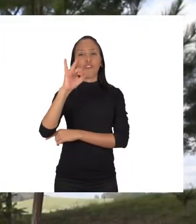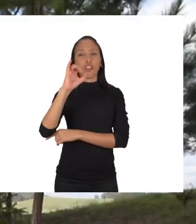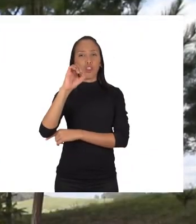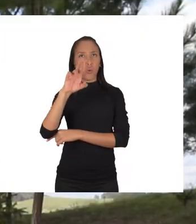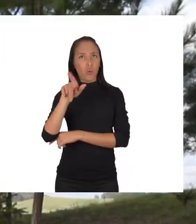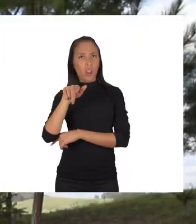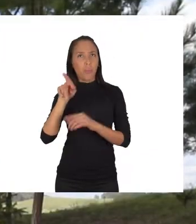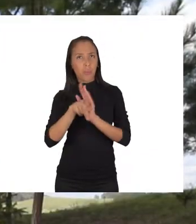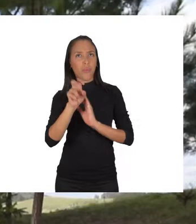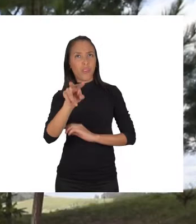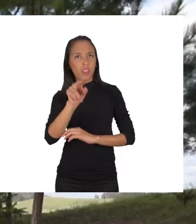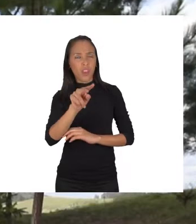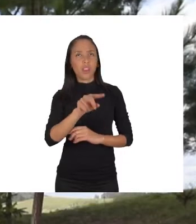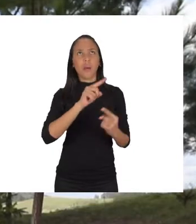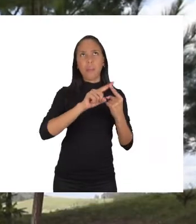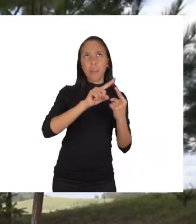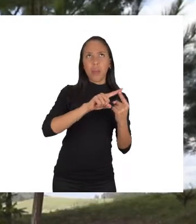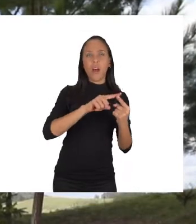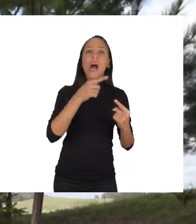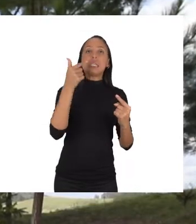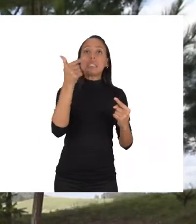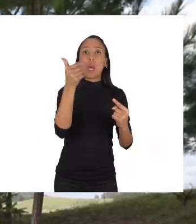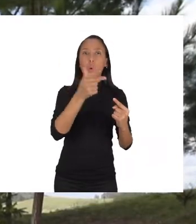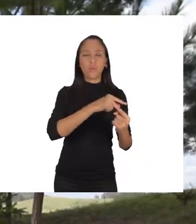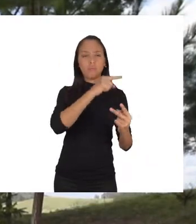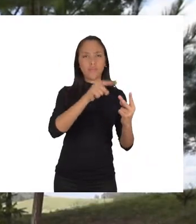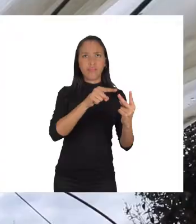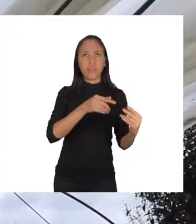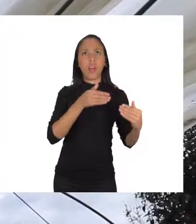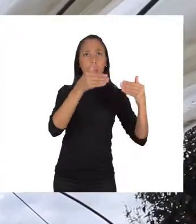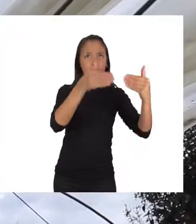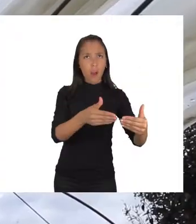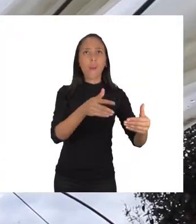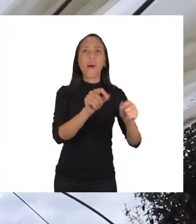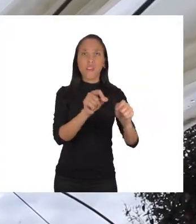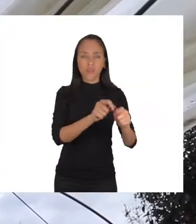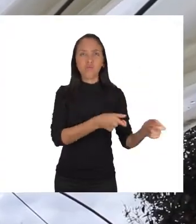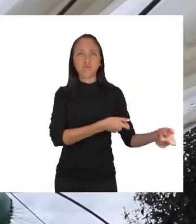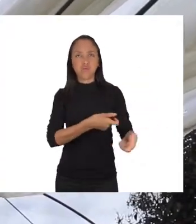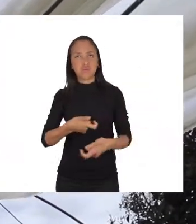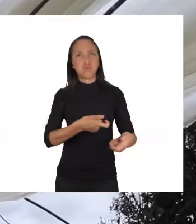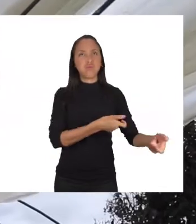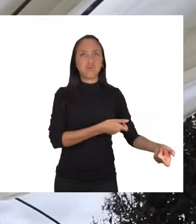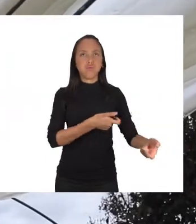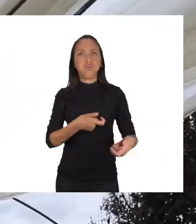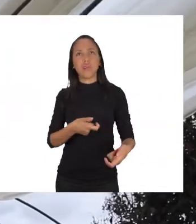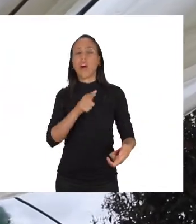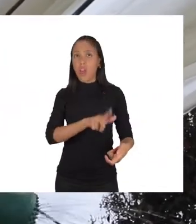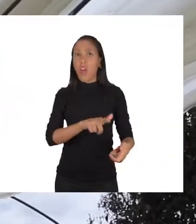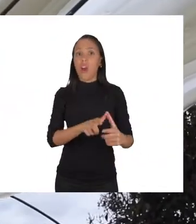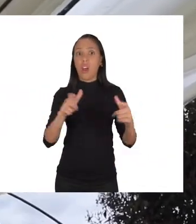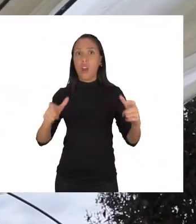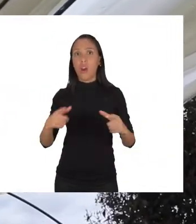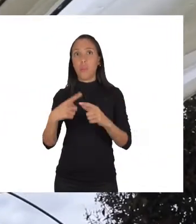na etapa uma semana antes de levar para a lavoura. Ele faz o confidor de novo. Que é um agrotóxico, é uma dose bem grande, que é um